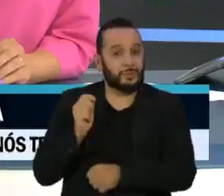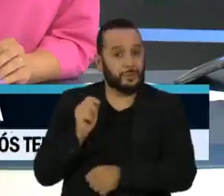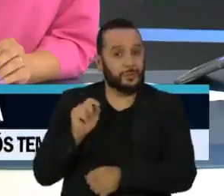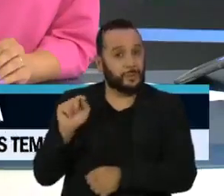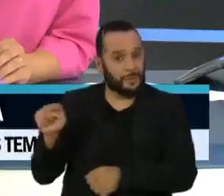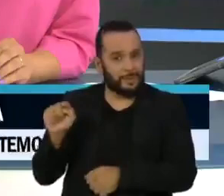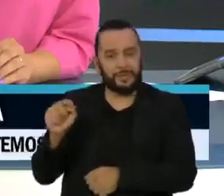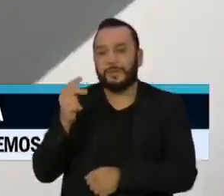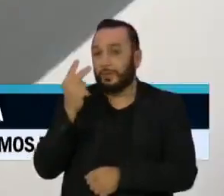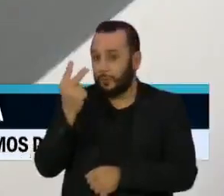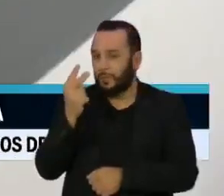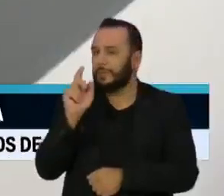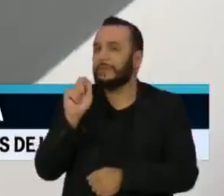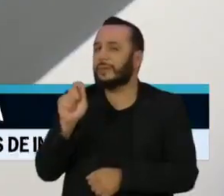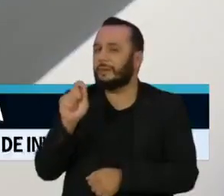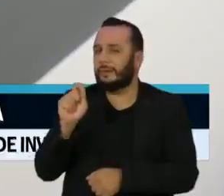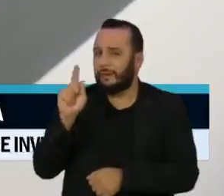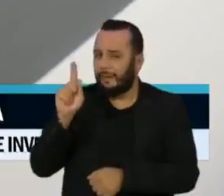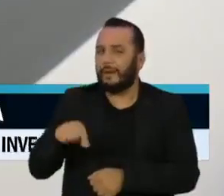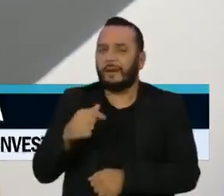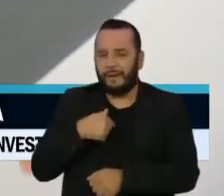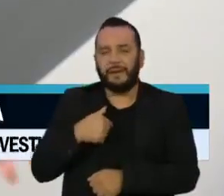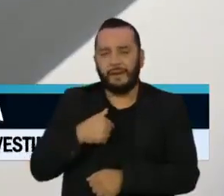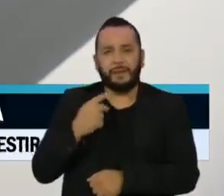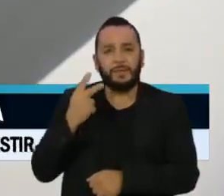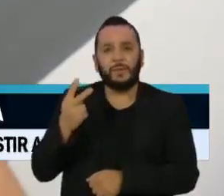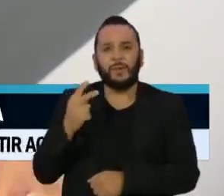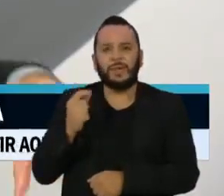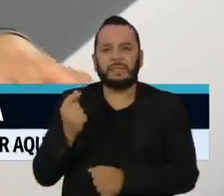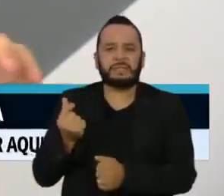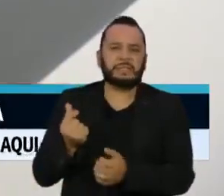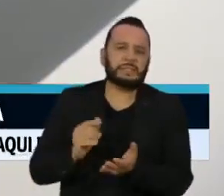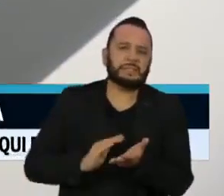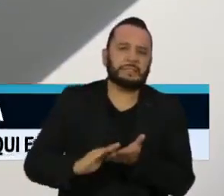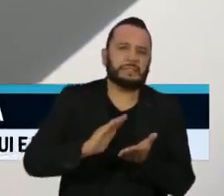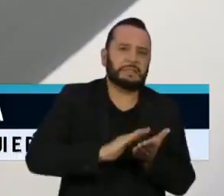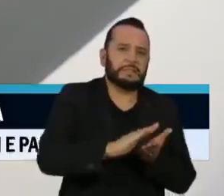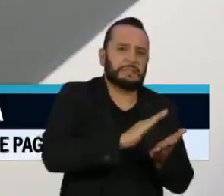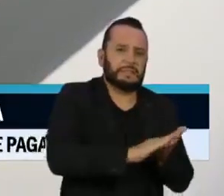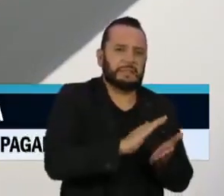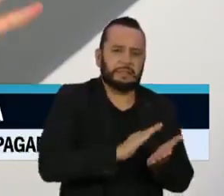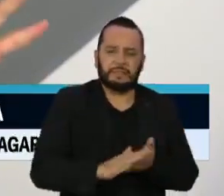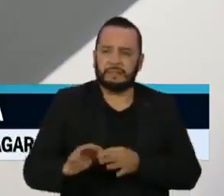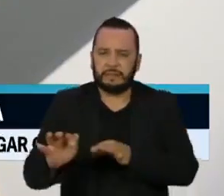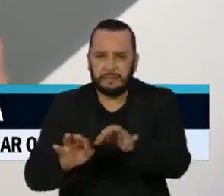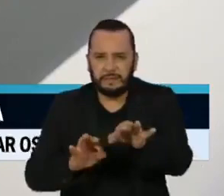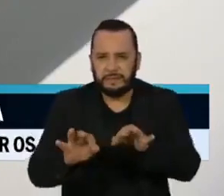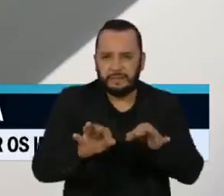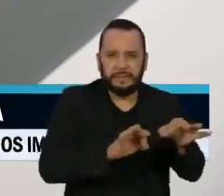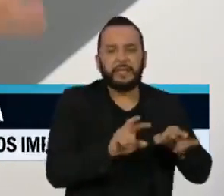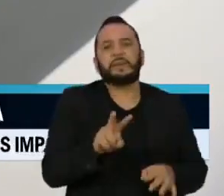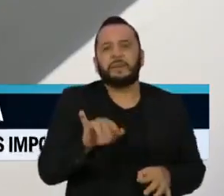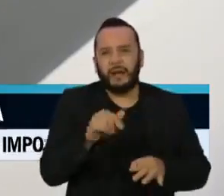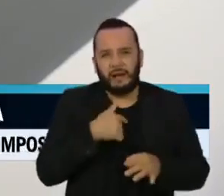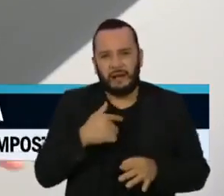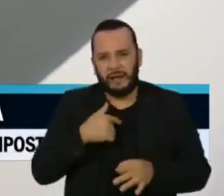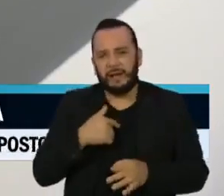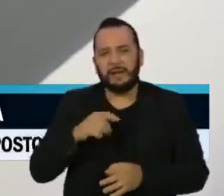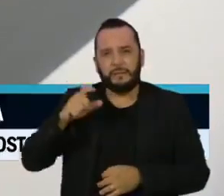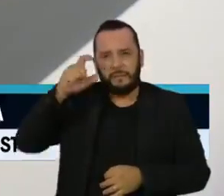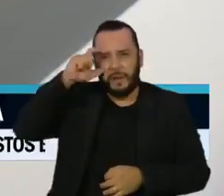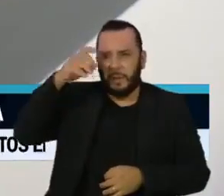problema nenhum de usar essas máquinas primeiro é a máquina pública gastar contorcionismo vai fazer um escambau vai botar